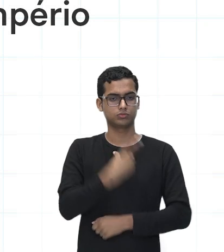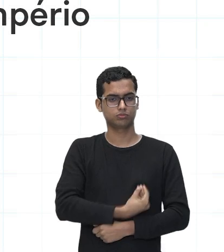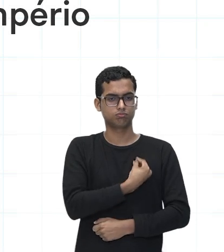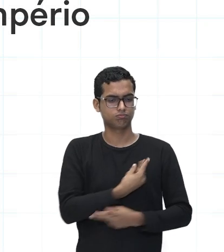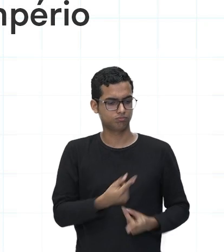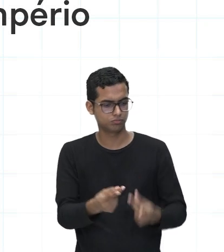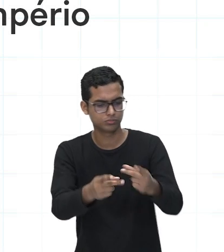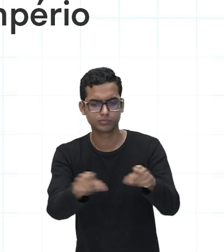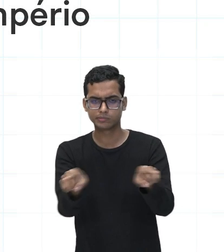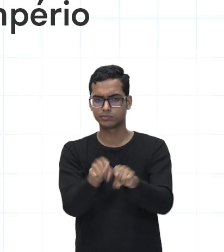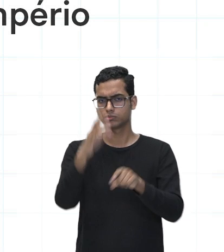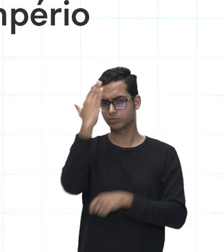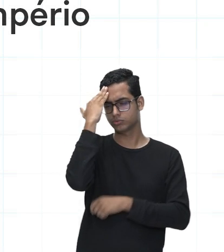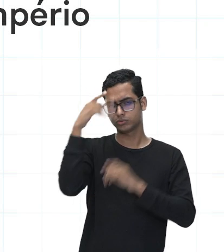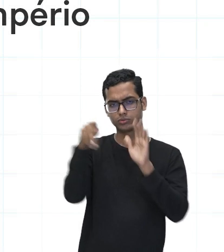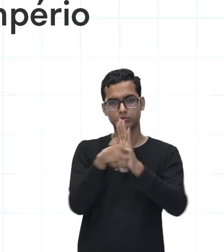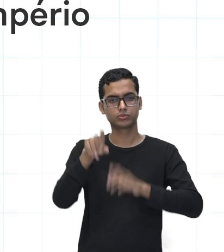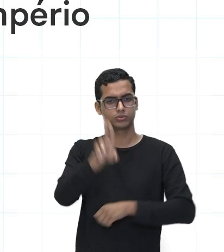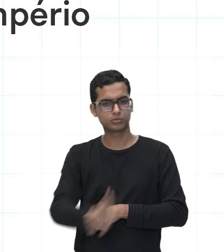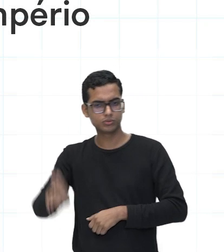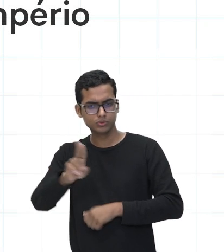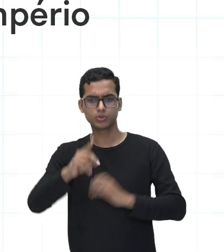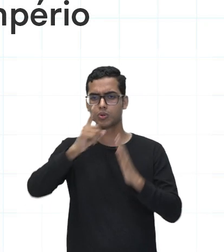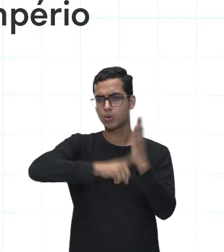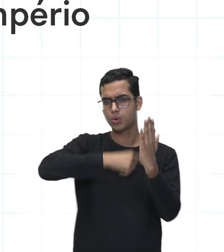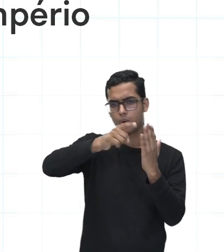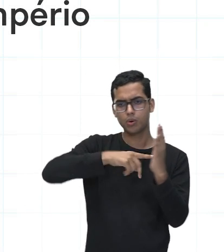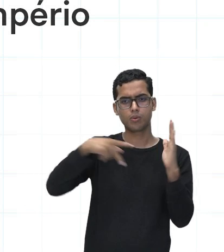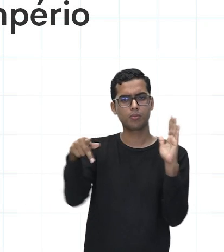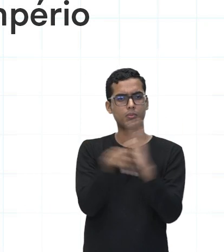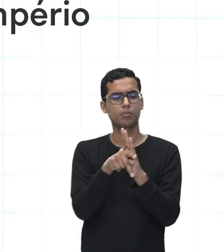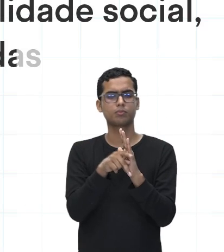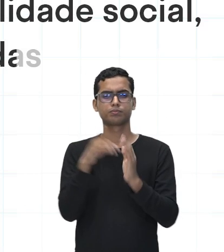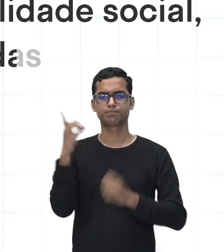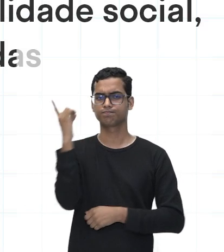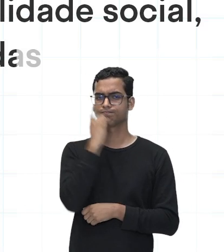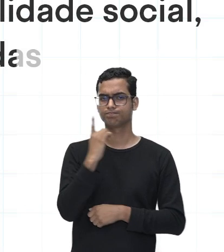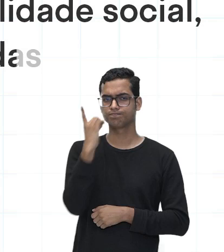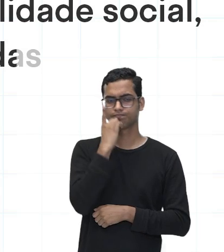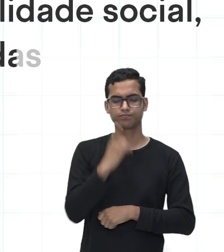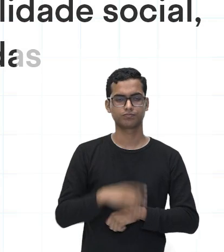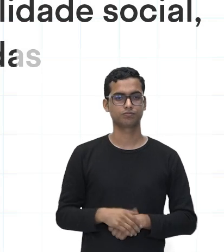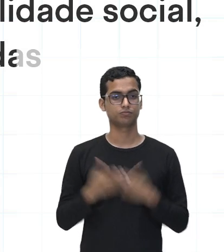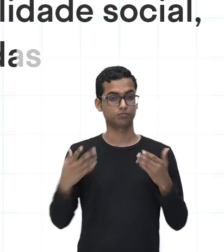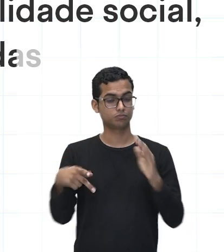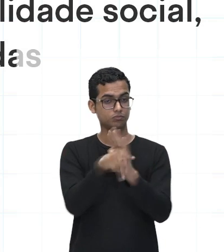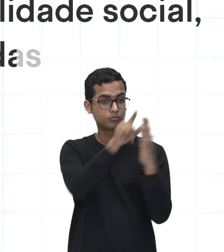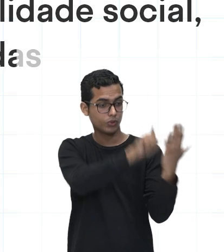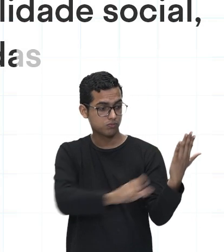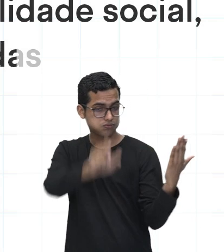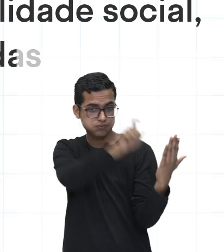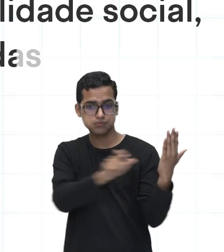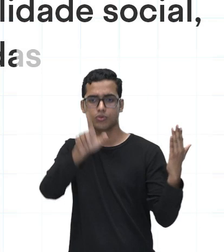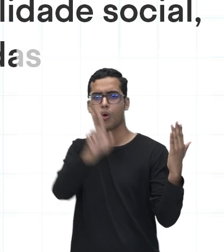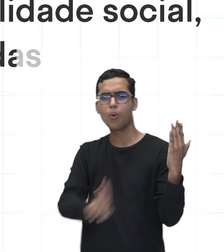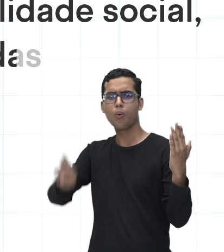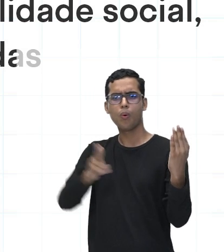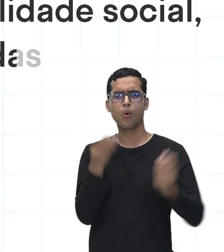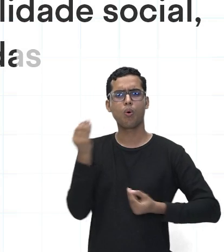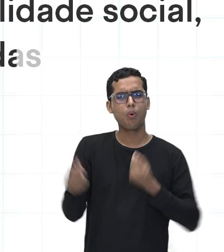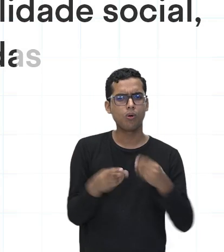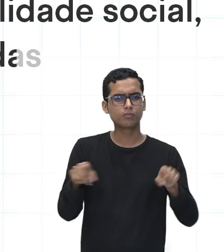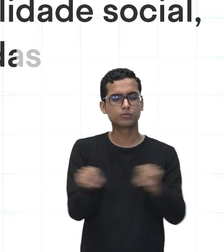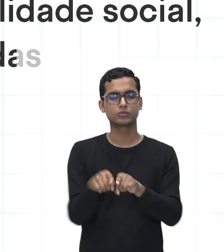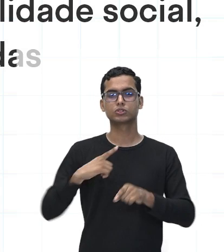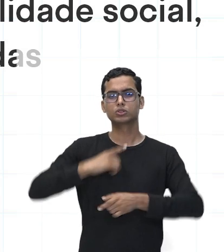ele saberia ali, através das pinturas, o seu cotidiano. Bem, o grafite, ele é bastante usado como forma